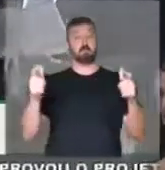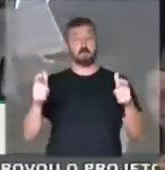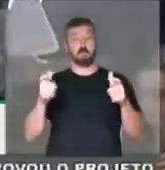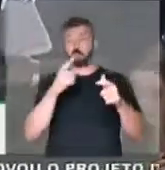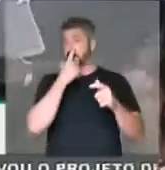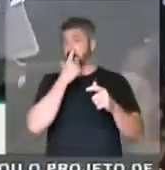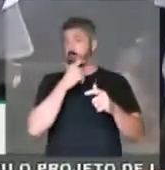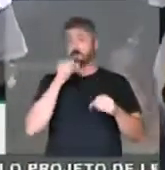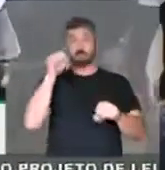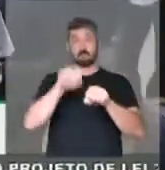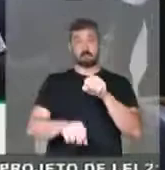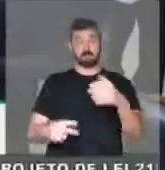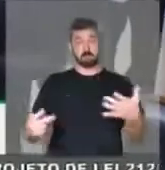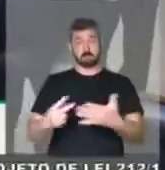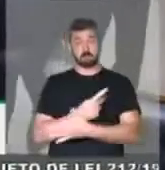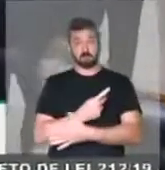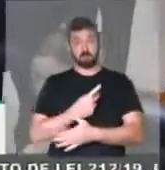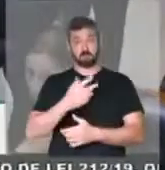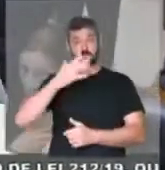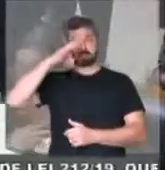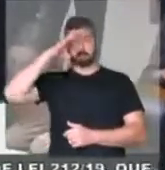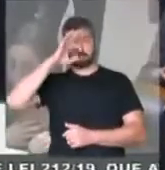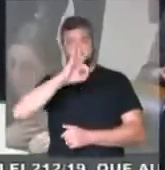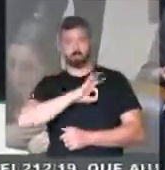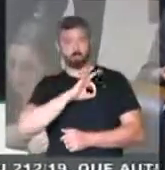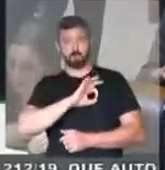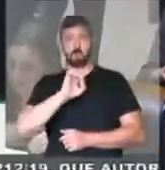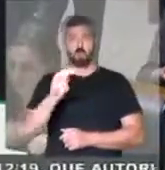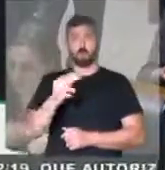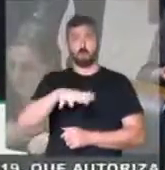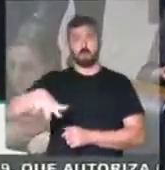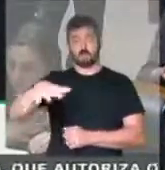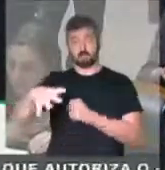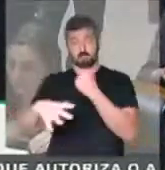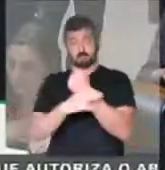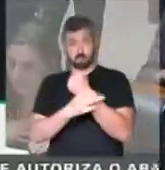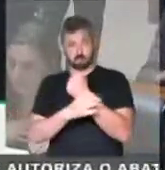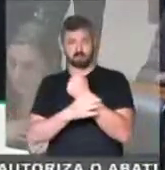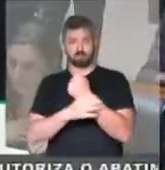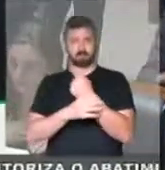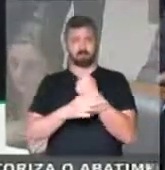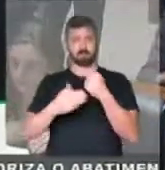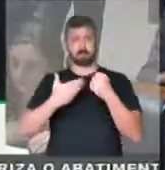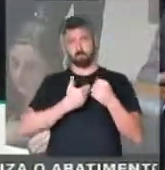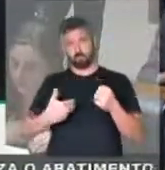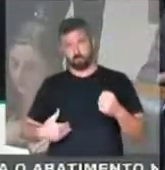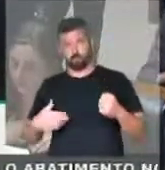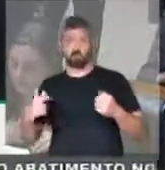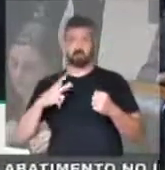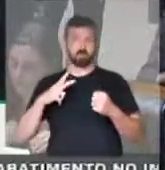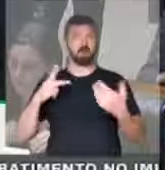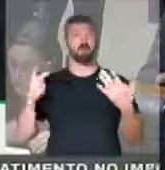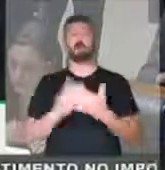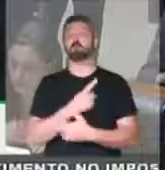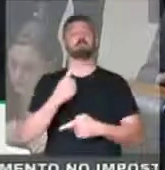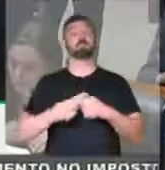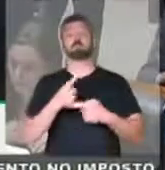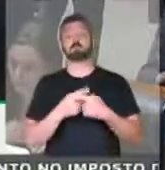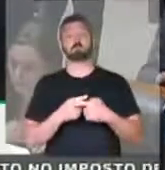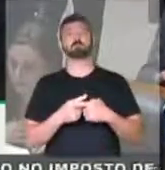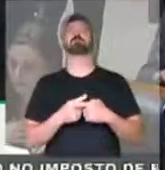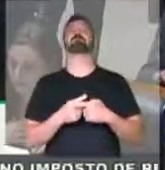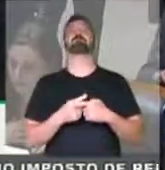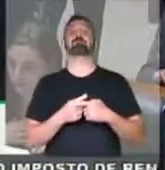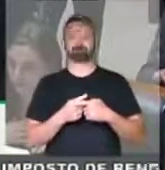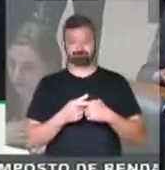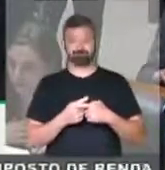parte dos assassinatos de militares ou pessoas da área da segurança, inclusive de segurança privada, se dá exatamente